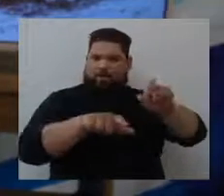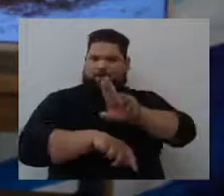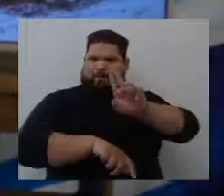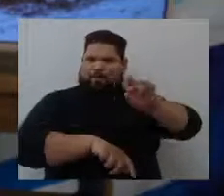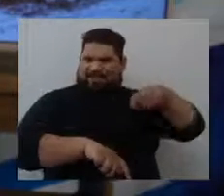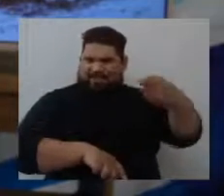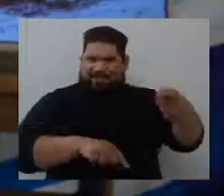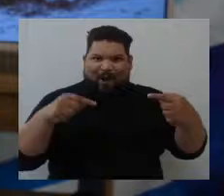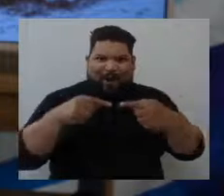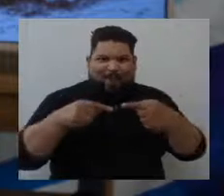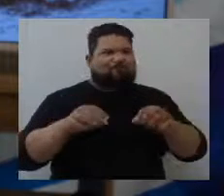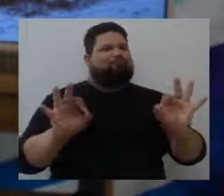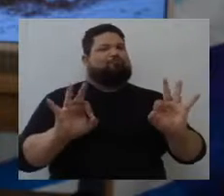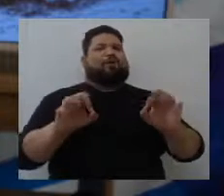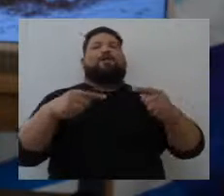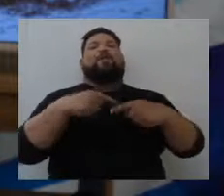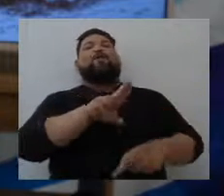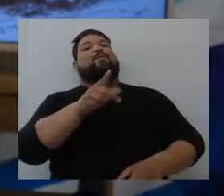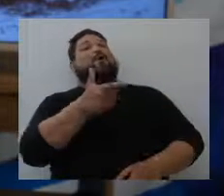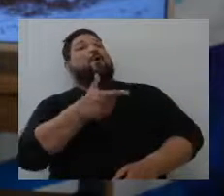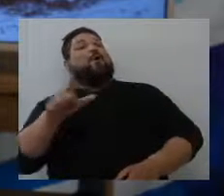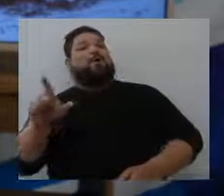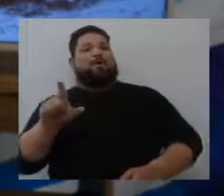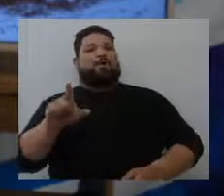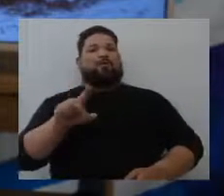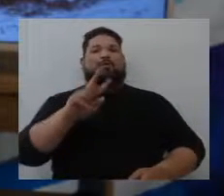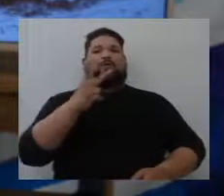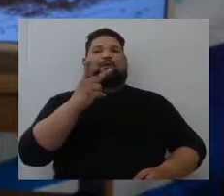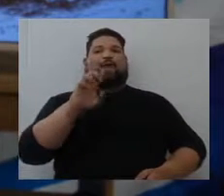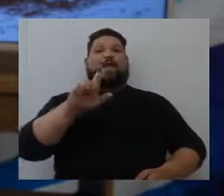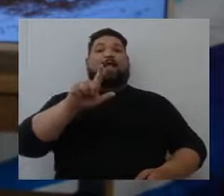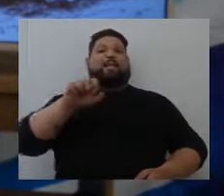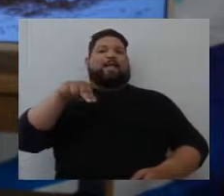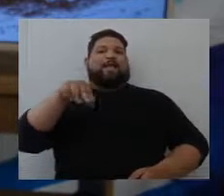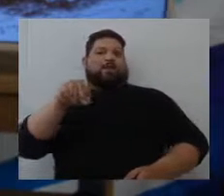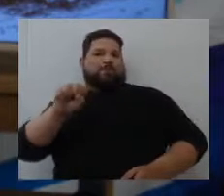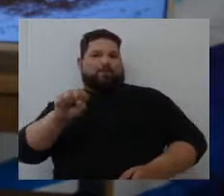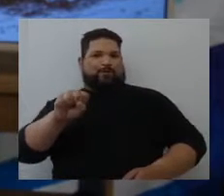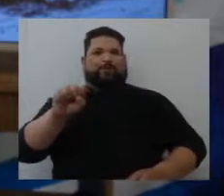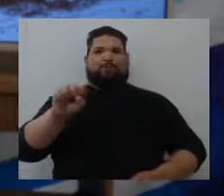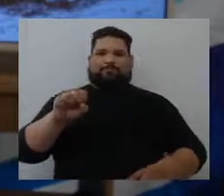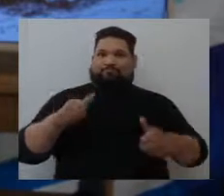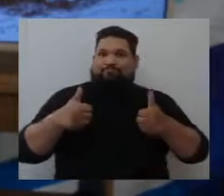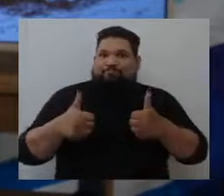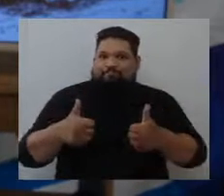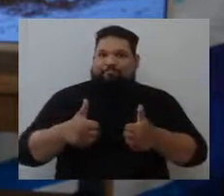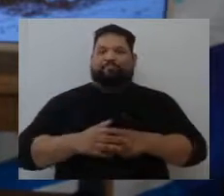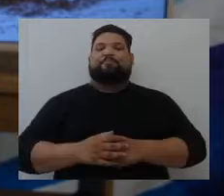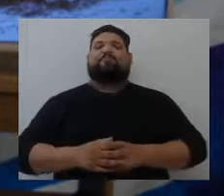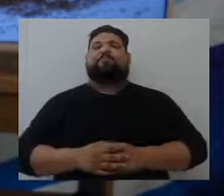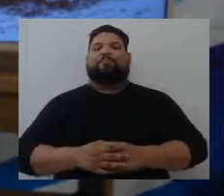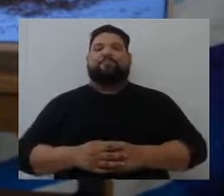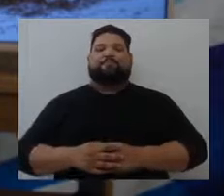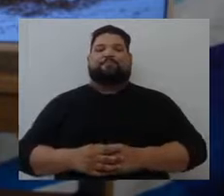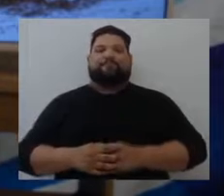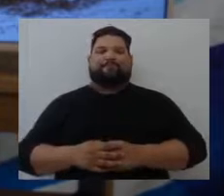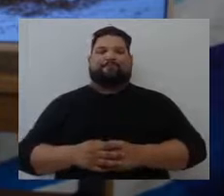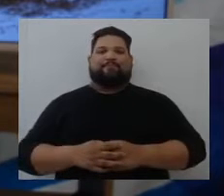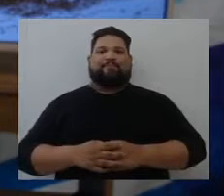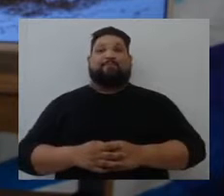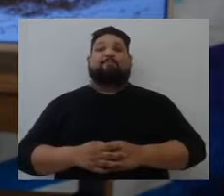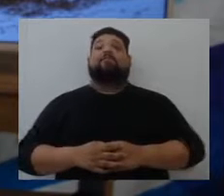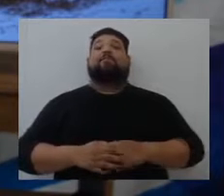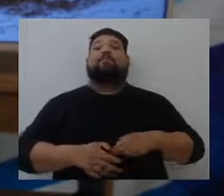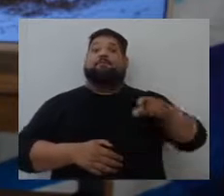gregos, mas se reconheciam como helenos. Tranquilão? E uma das coisas que você